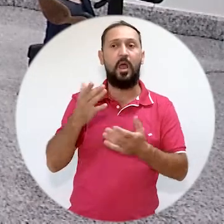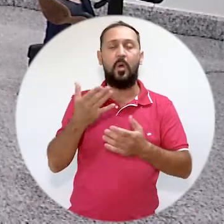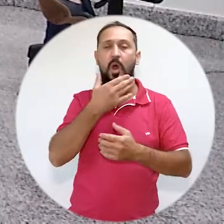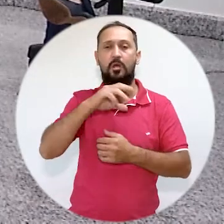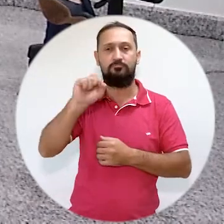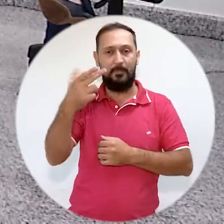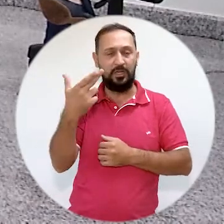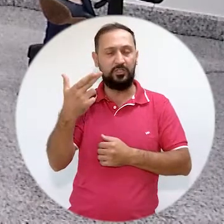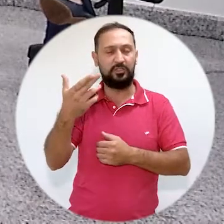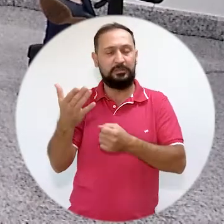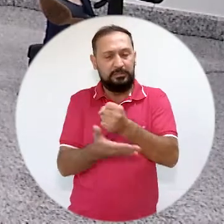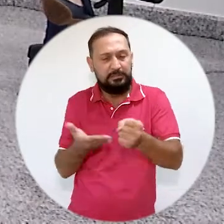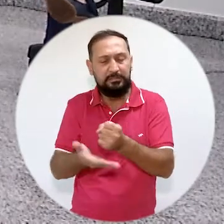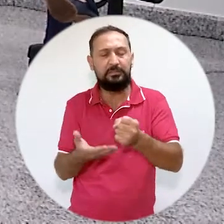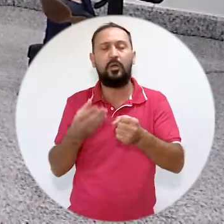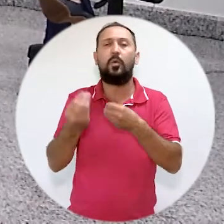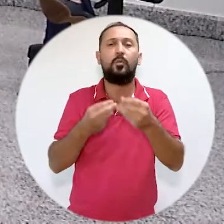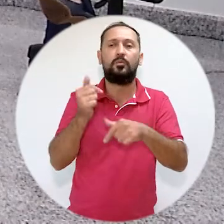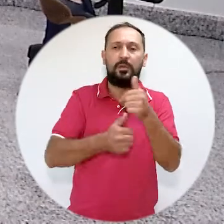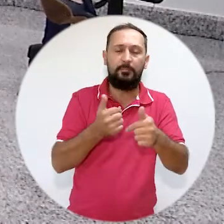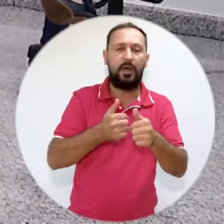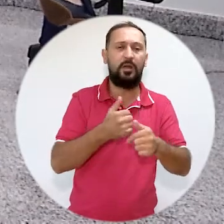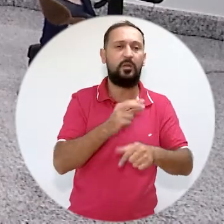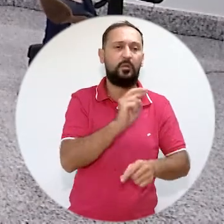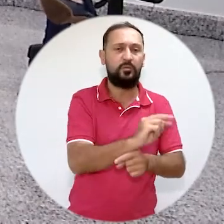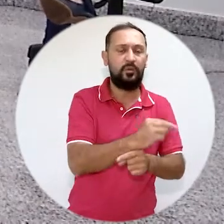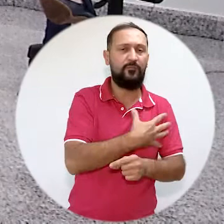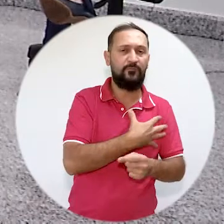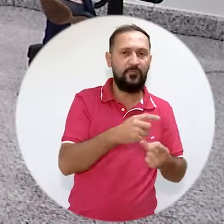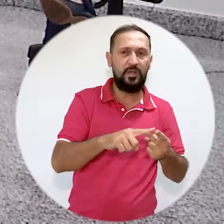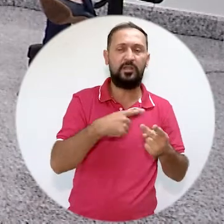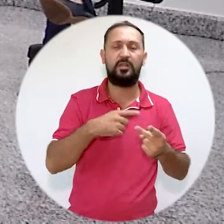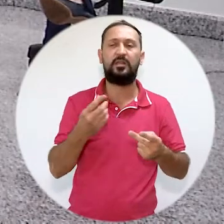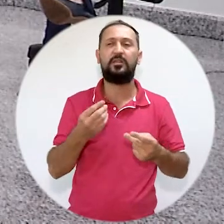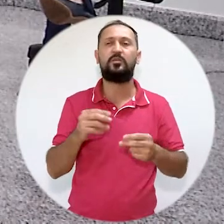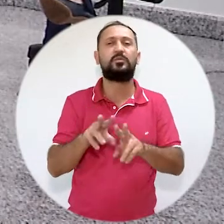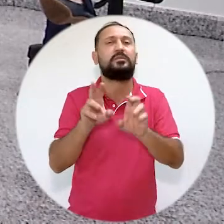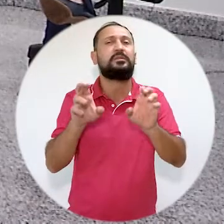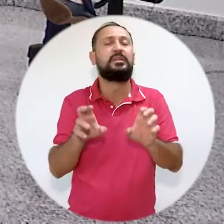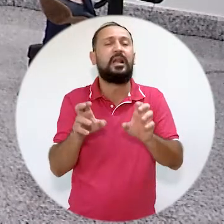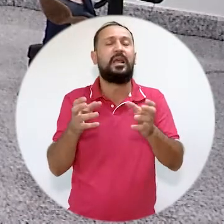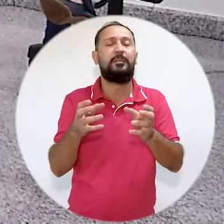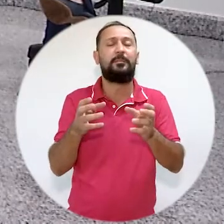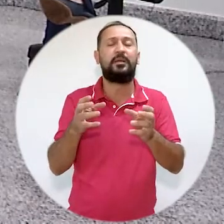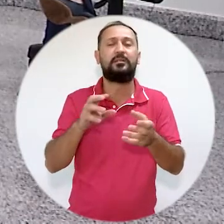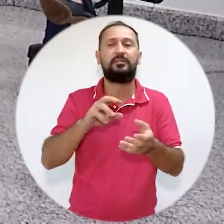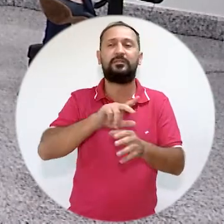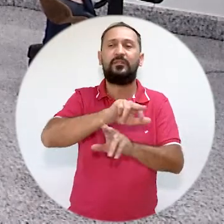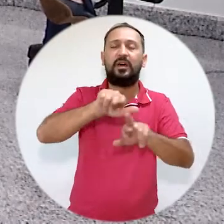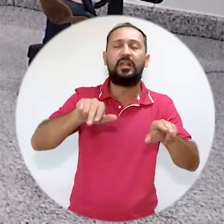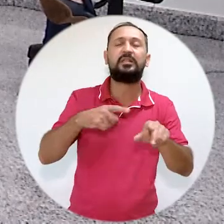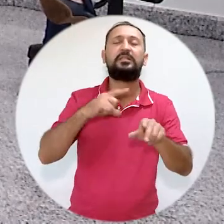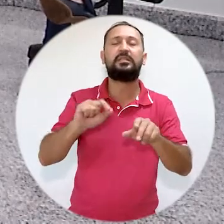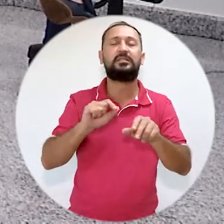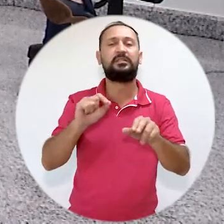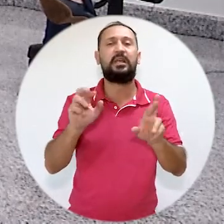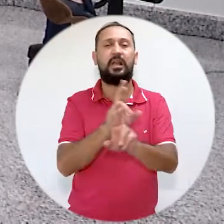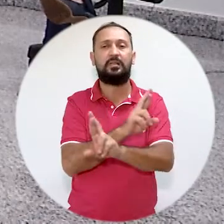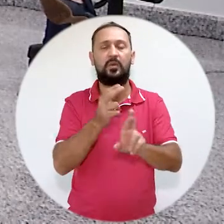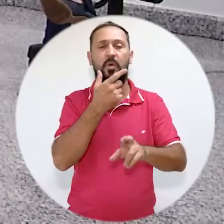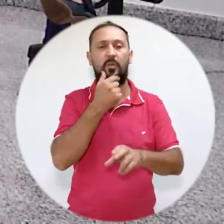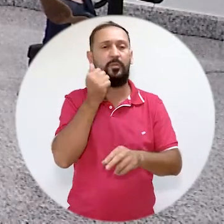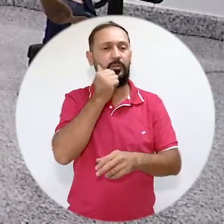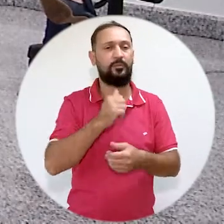essa relação das tarefas, tarefa de filho, da própria sexualidade, enfim, o que você avalia dessas relações entre homem e